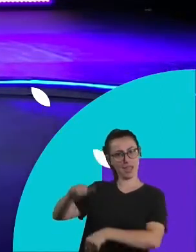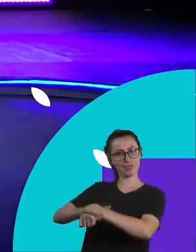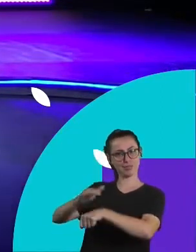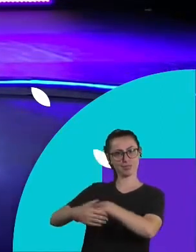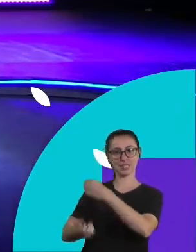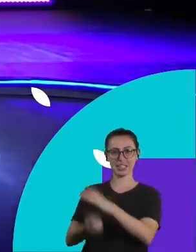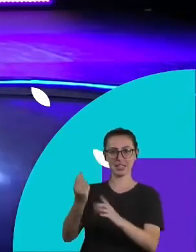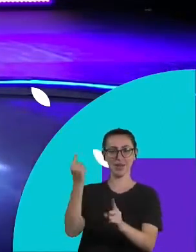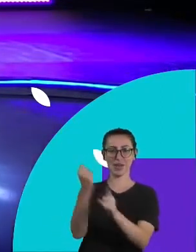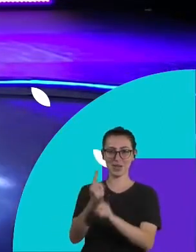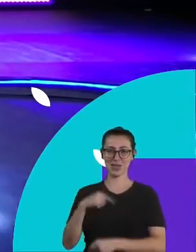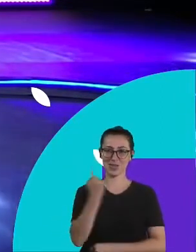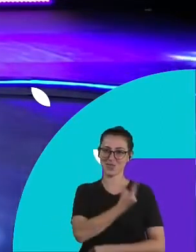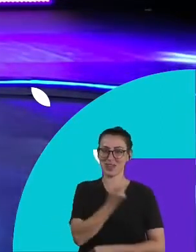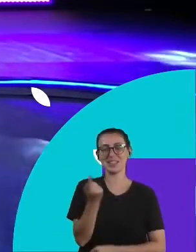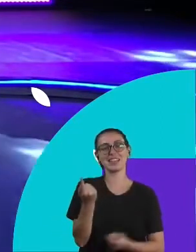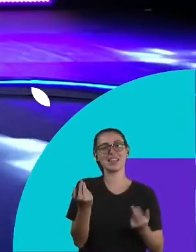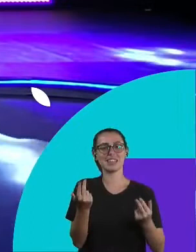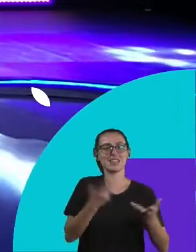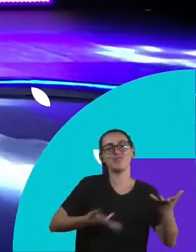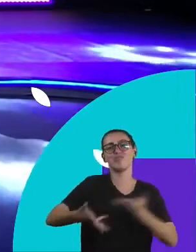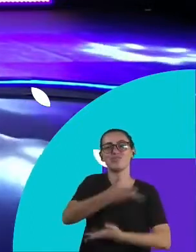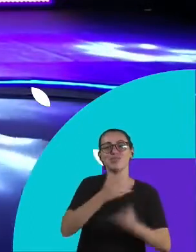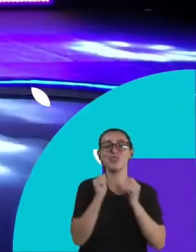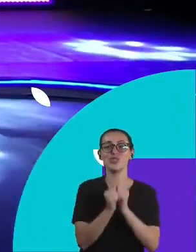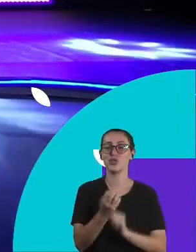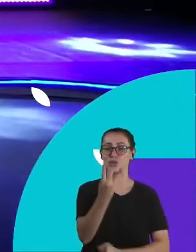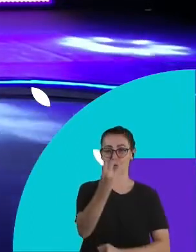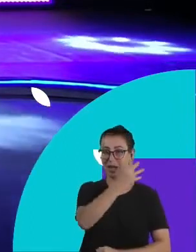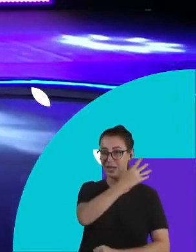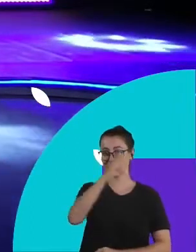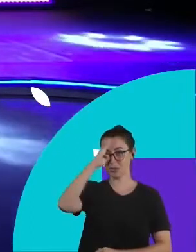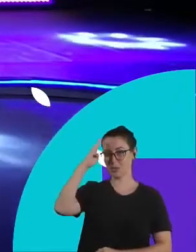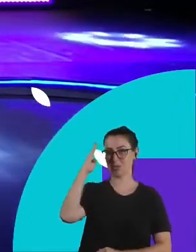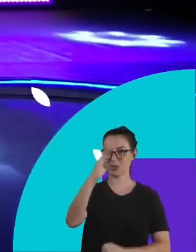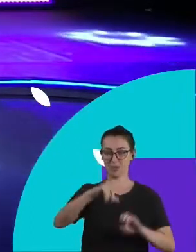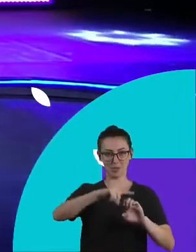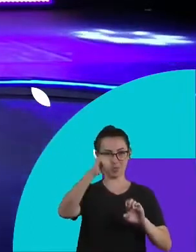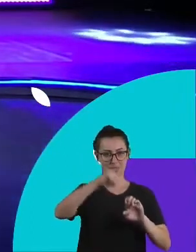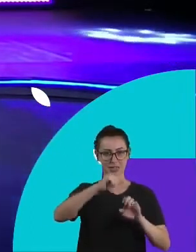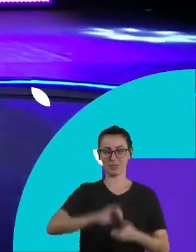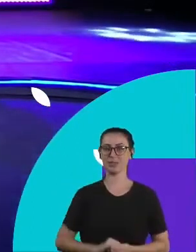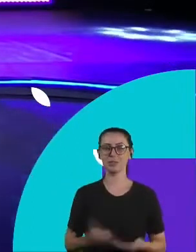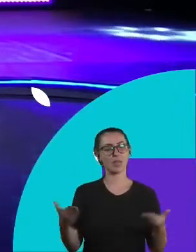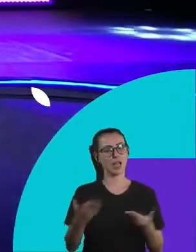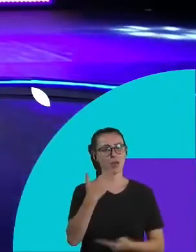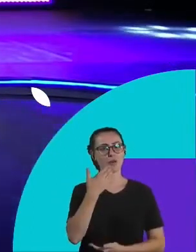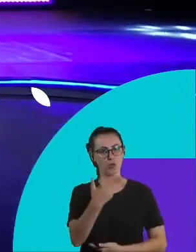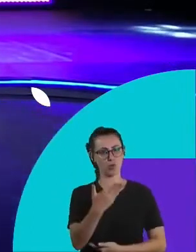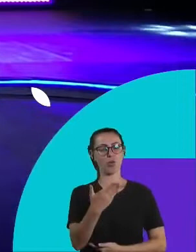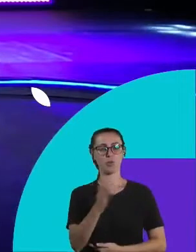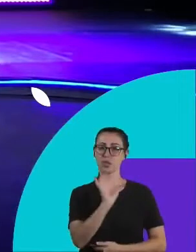esse encontro, esse painel mágico aqui com os 4 empreendedores. Bom, então agora eu vou pedir